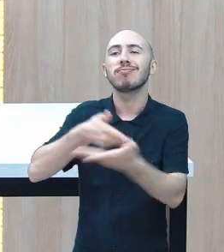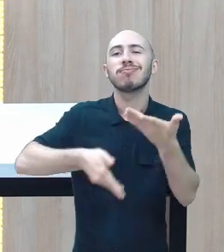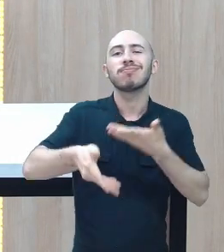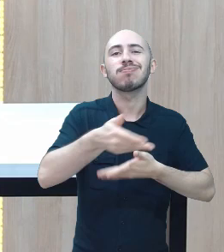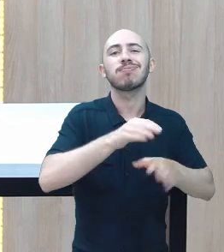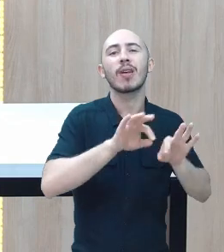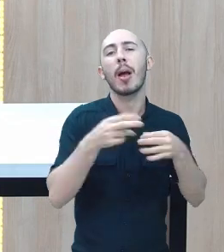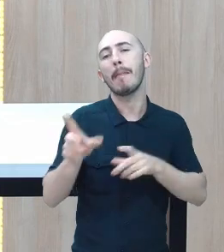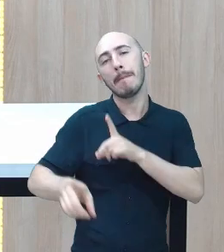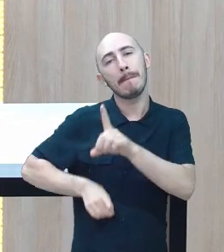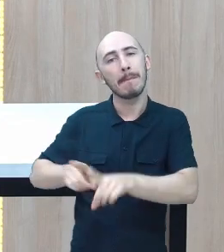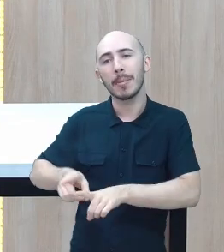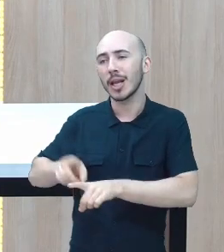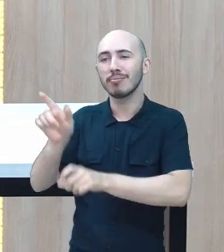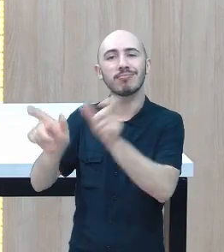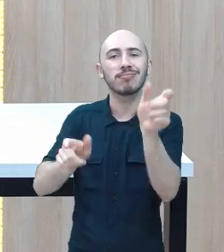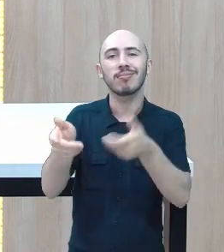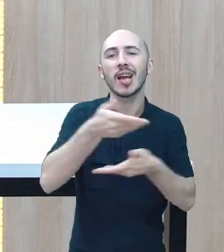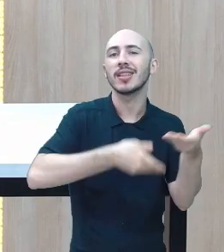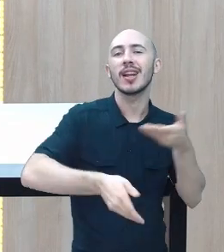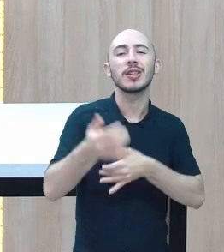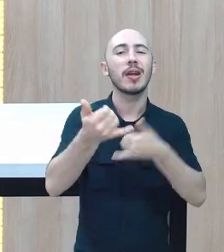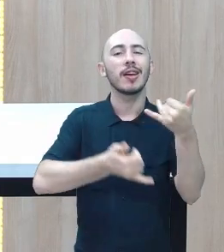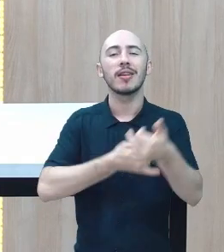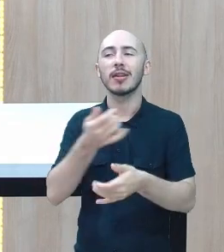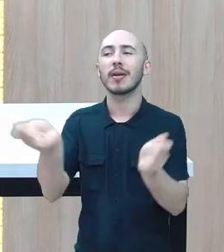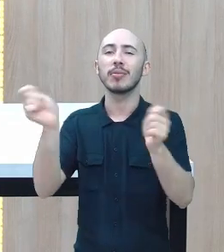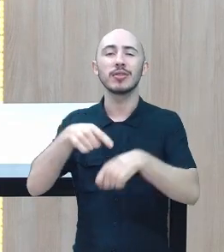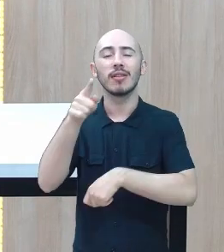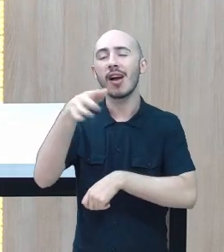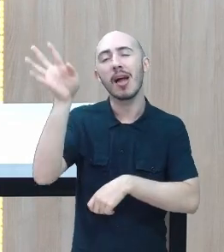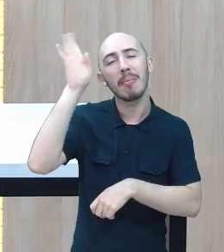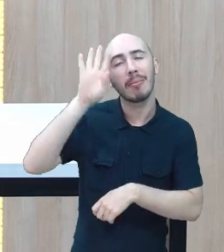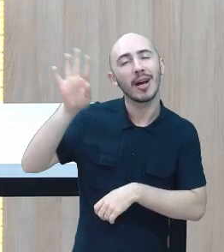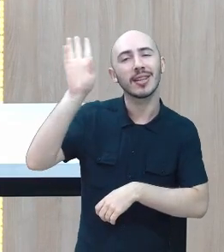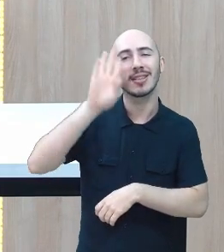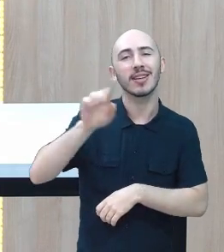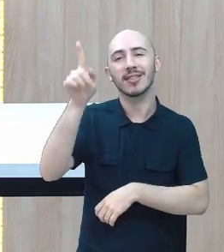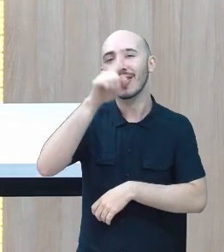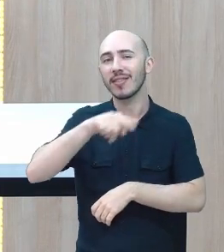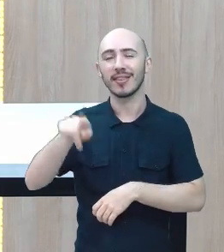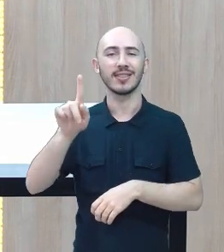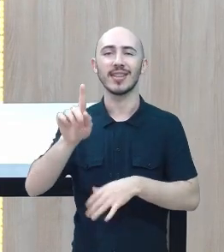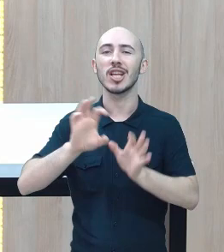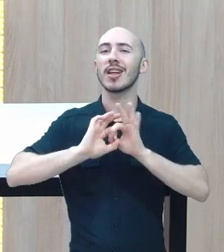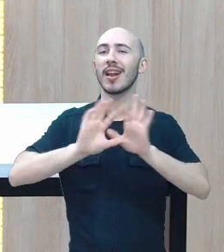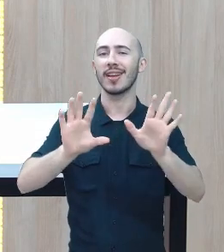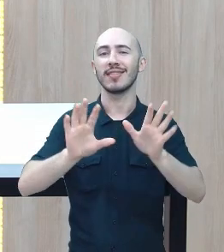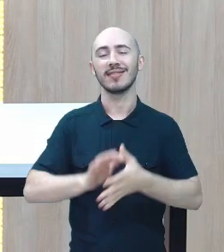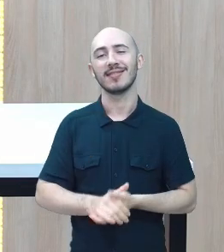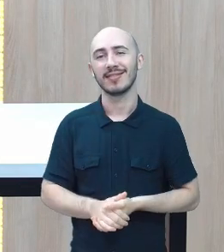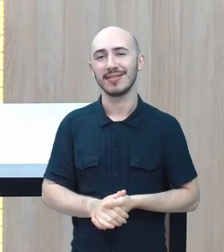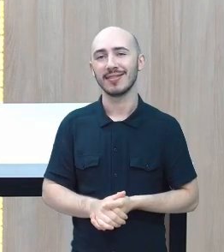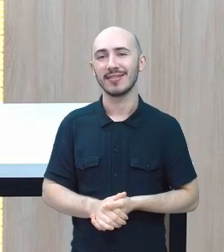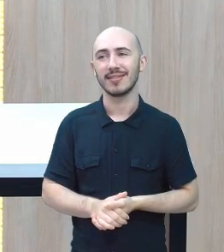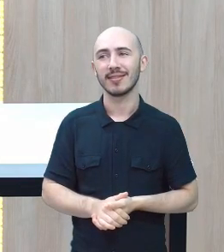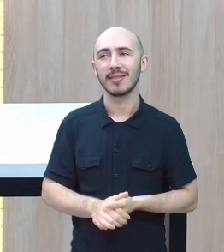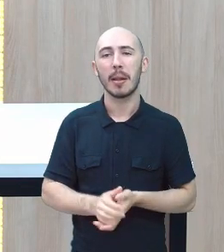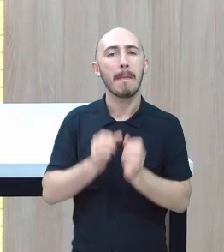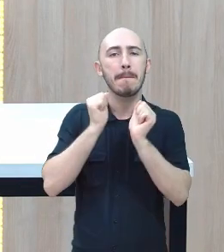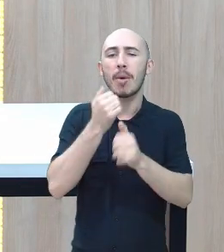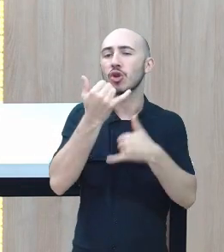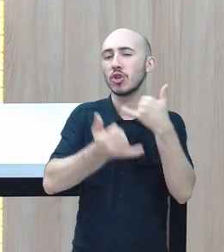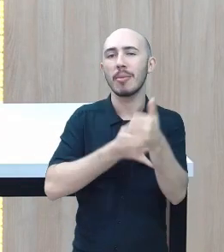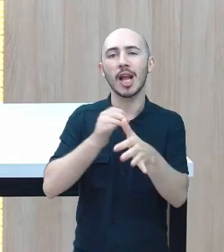seus primos, né? A imaginação é o limite, não tem limite. Vocês podem